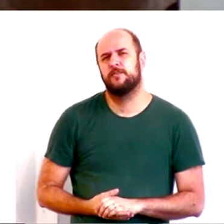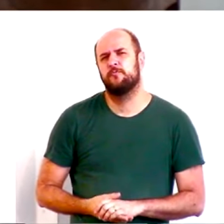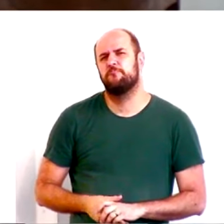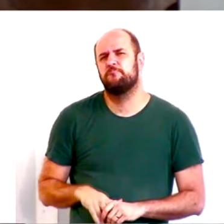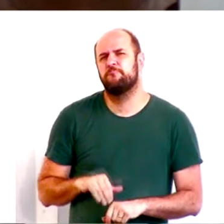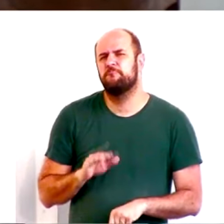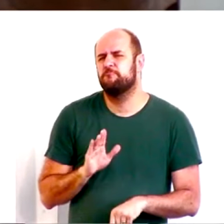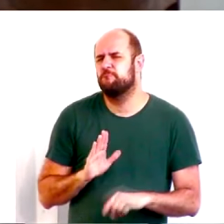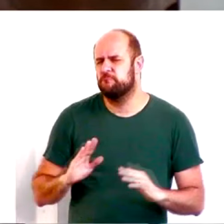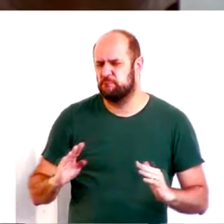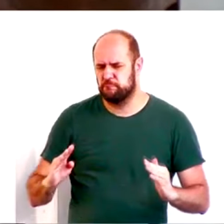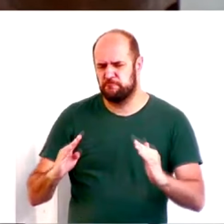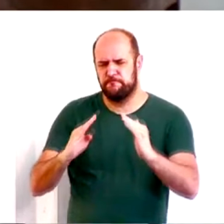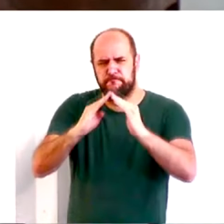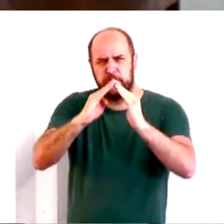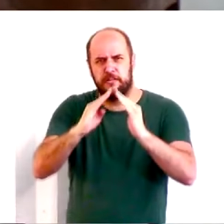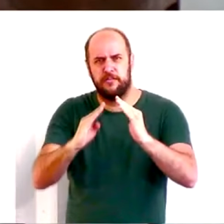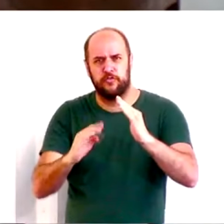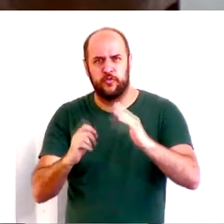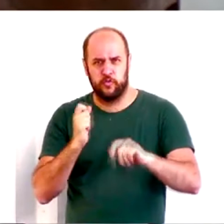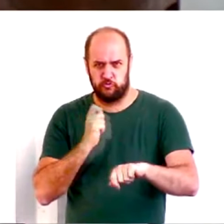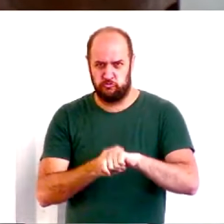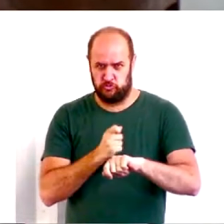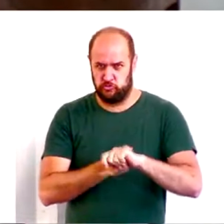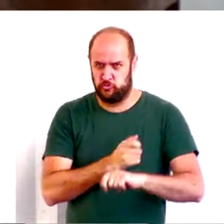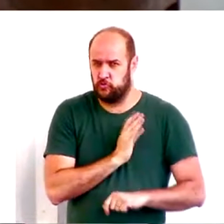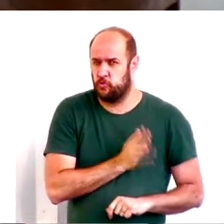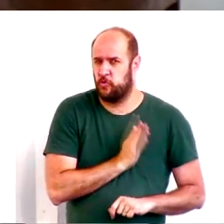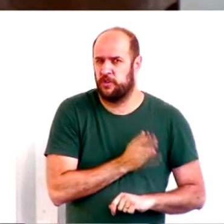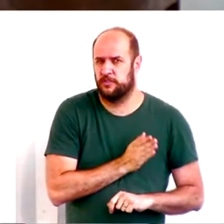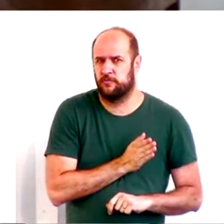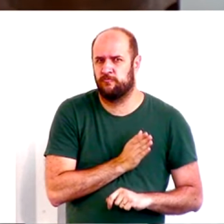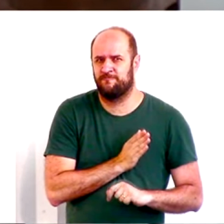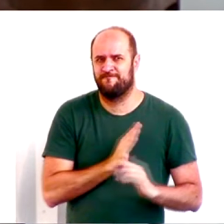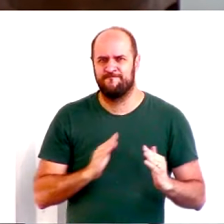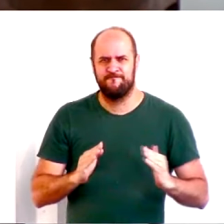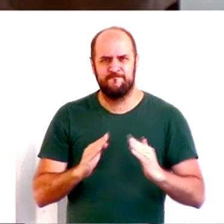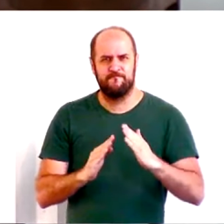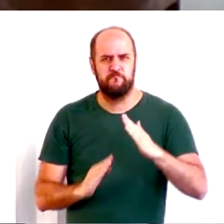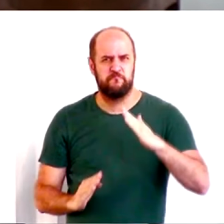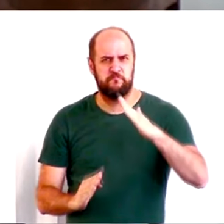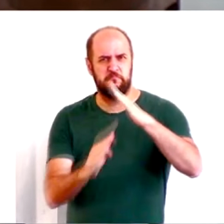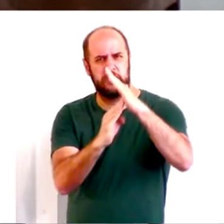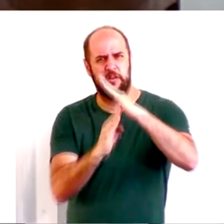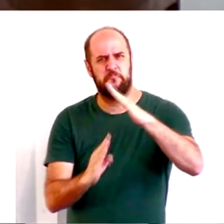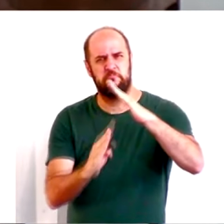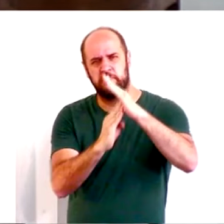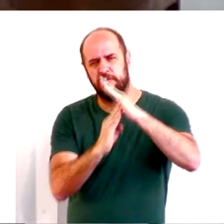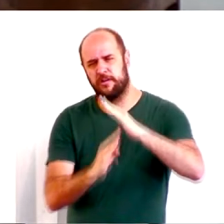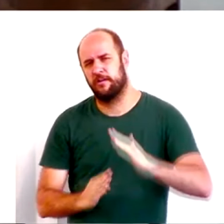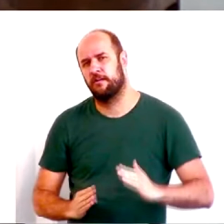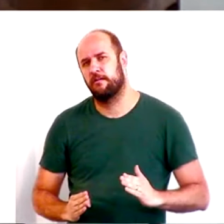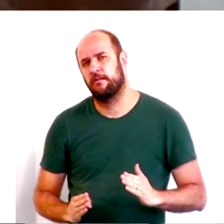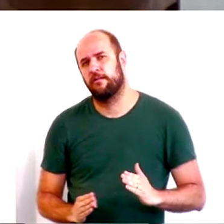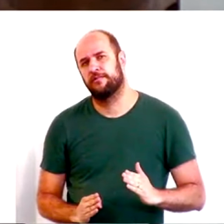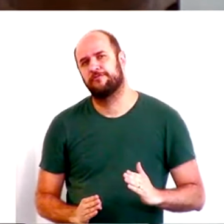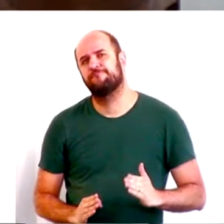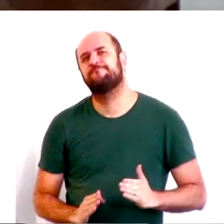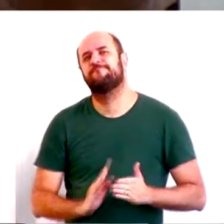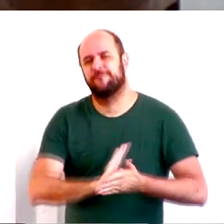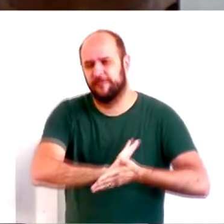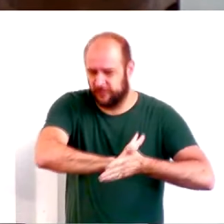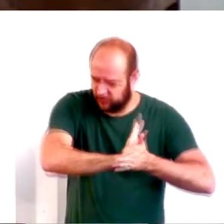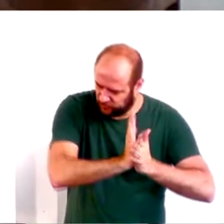o ápice da dureza do coração da não adoração terão de ser derrotados por